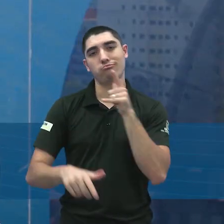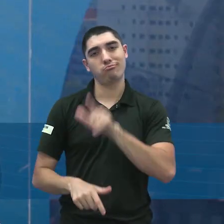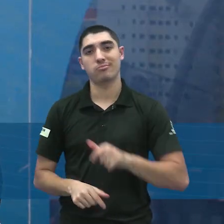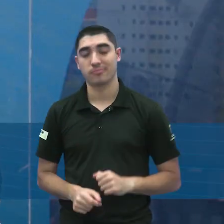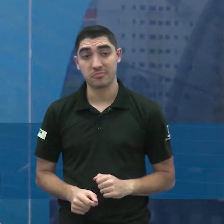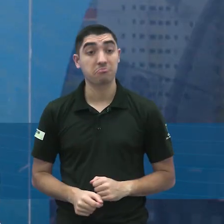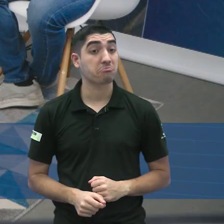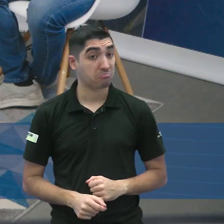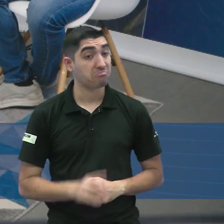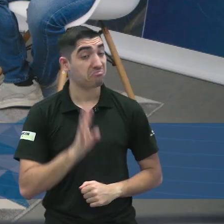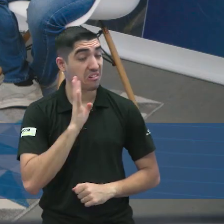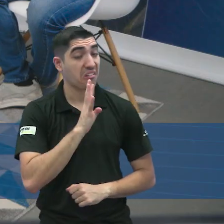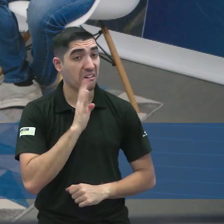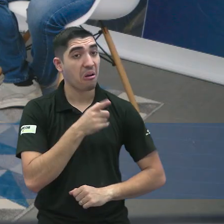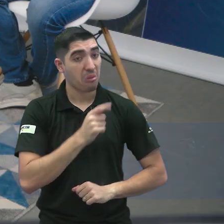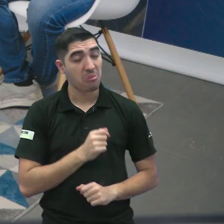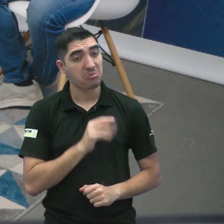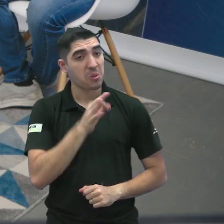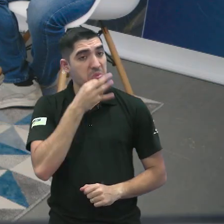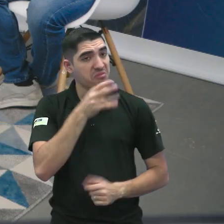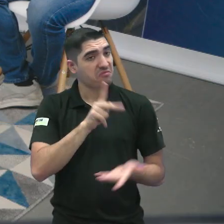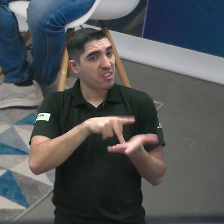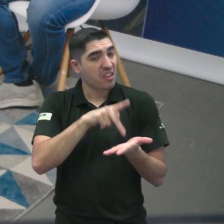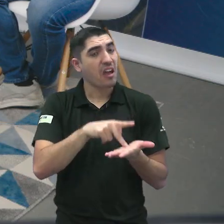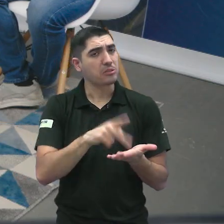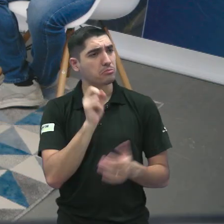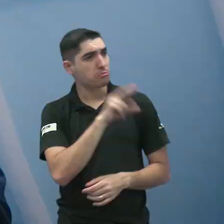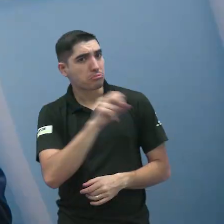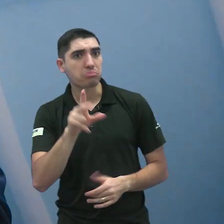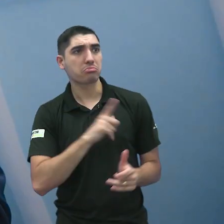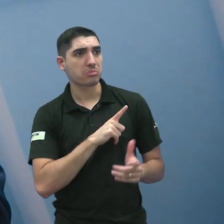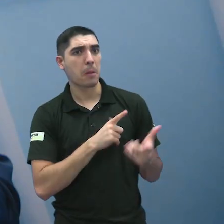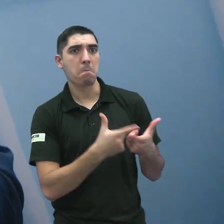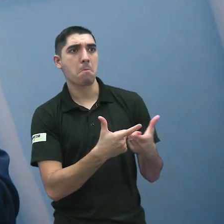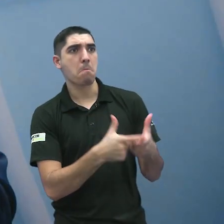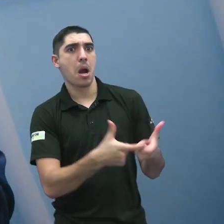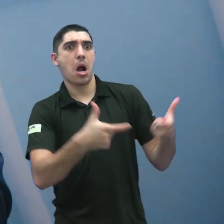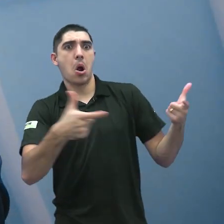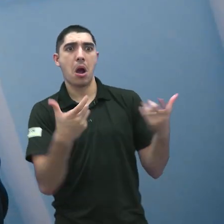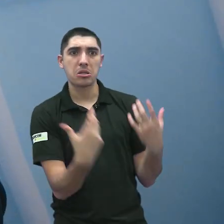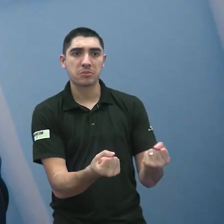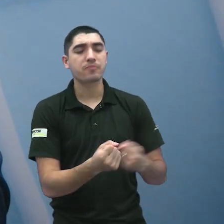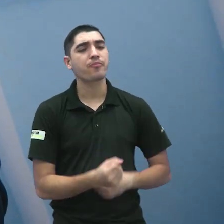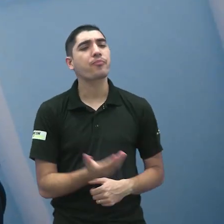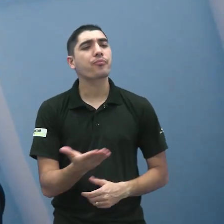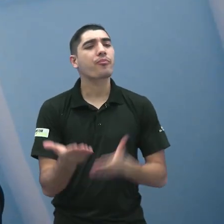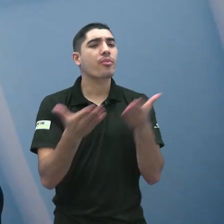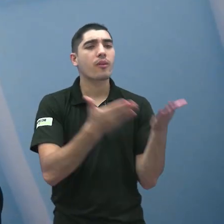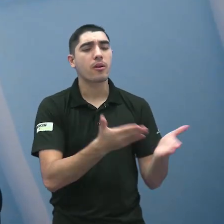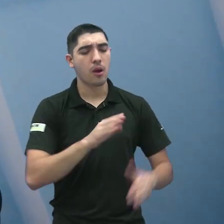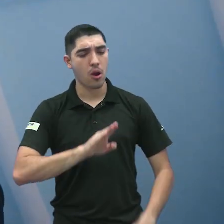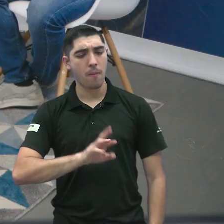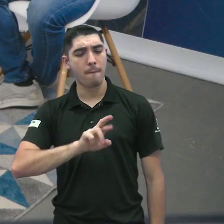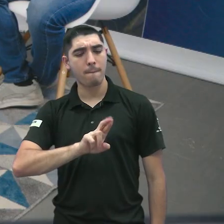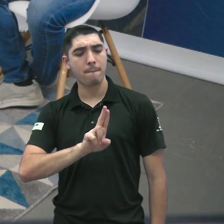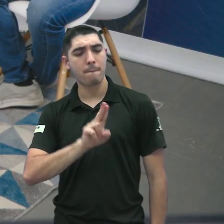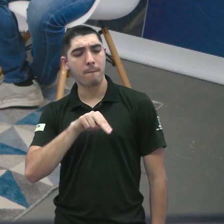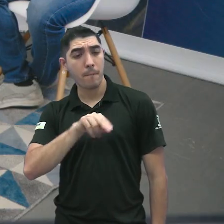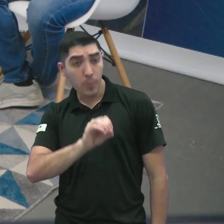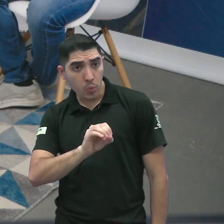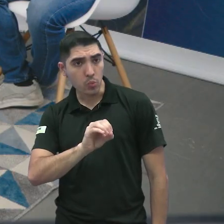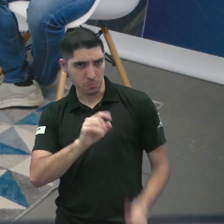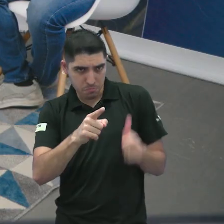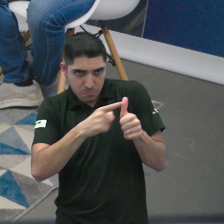cenário. Muito bacana isso, né? A gente vê realmente essa evolução. Ô Bruno, a gente vê, né? Na verdade, eu queria